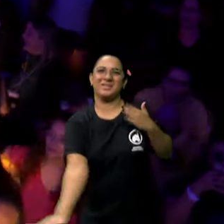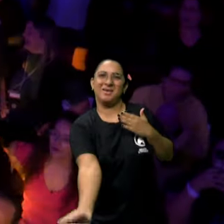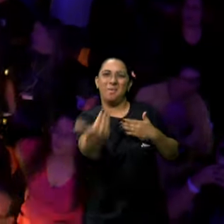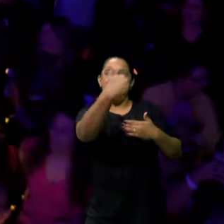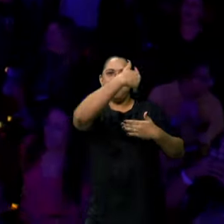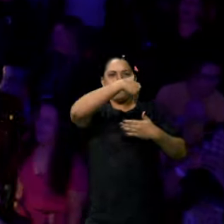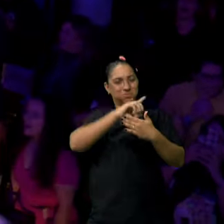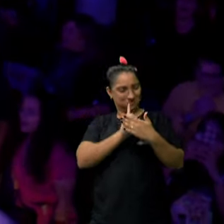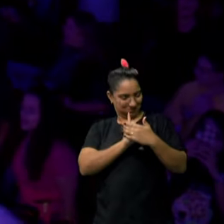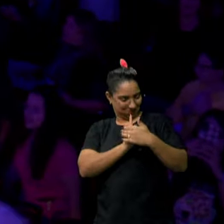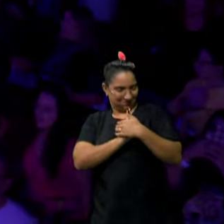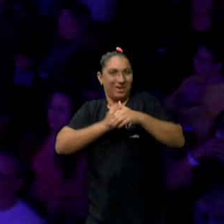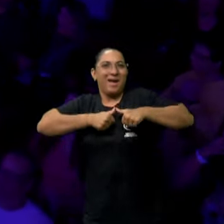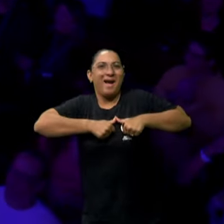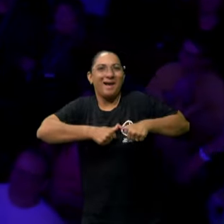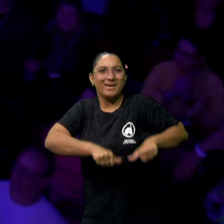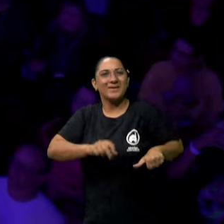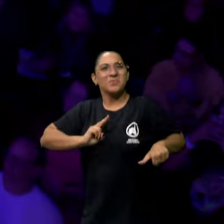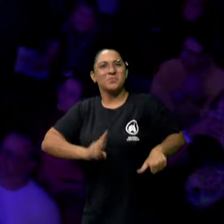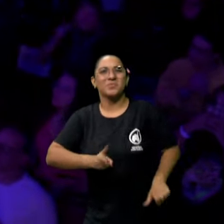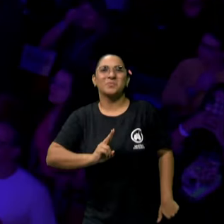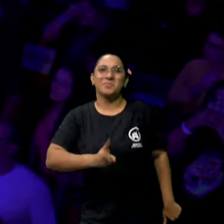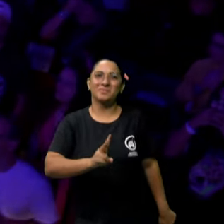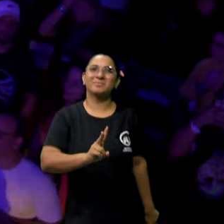pode morar aqui